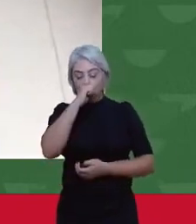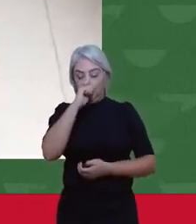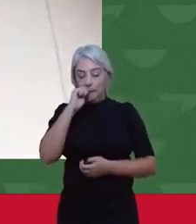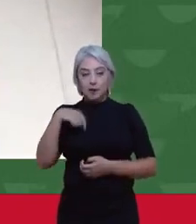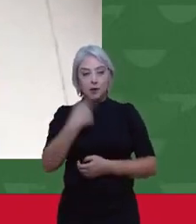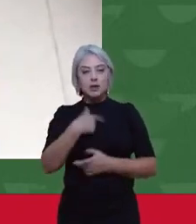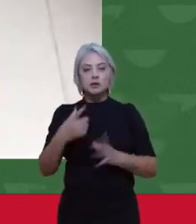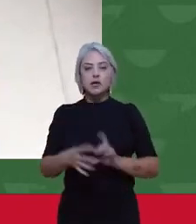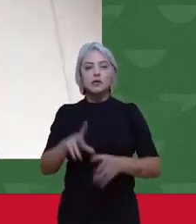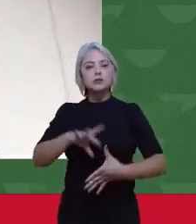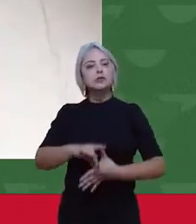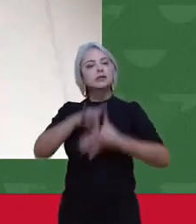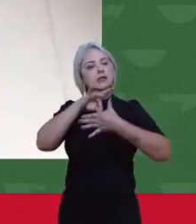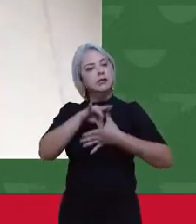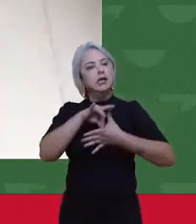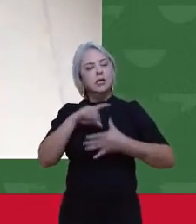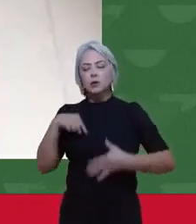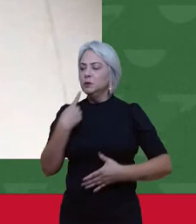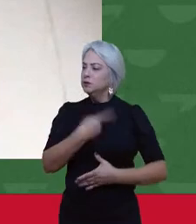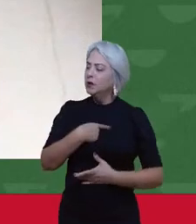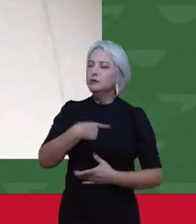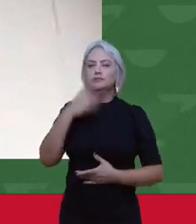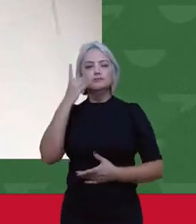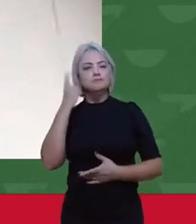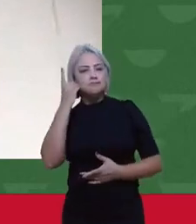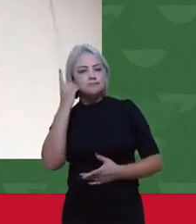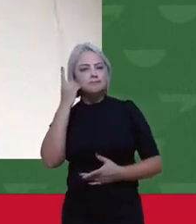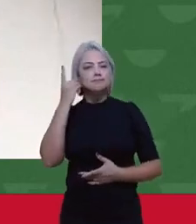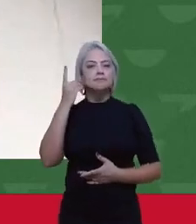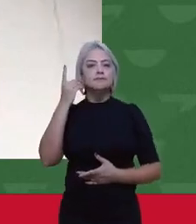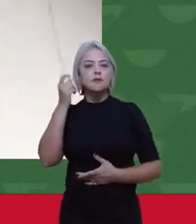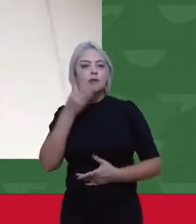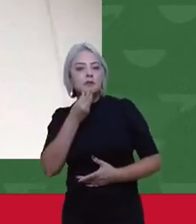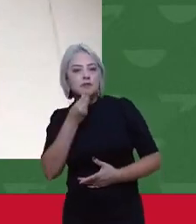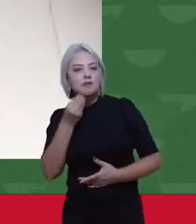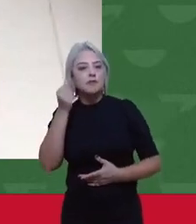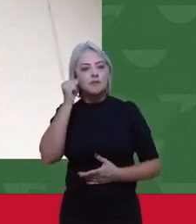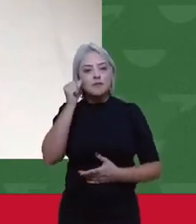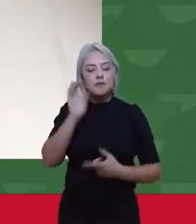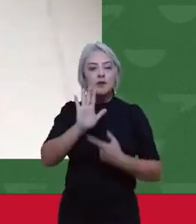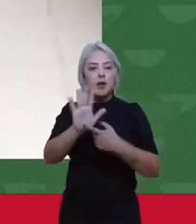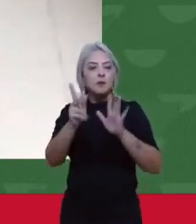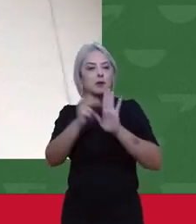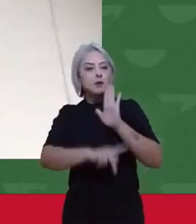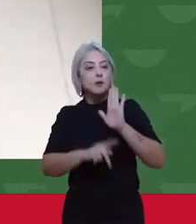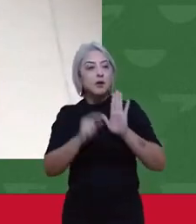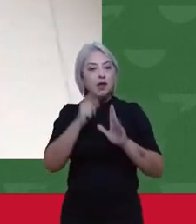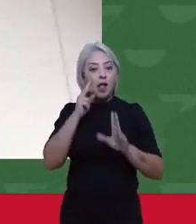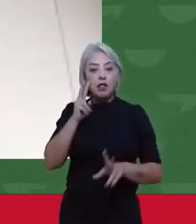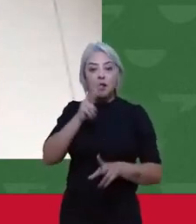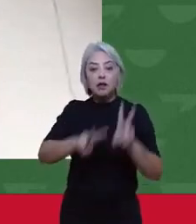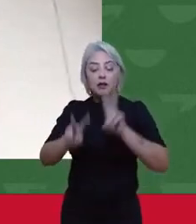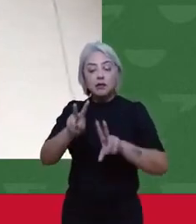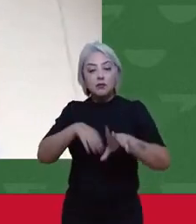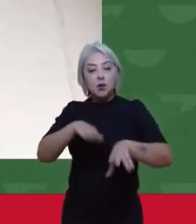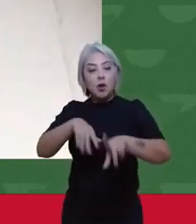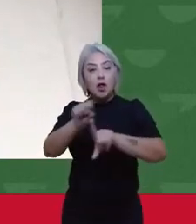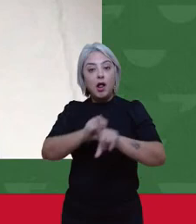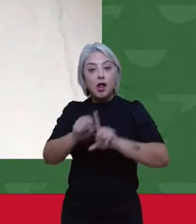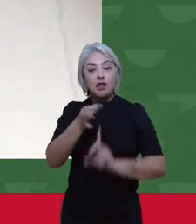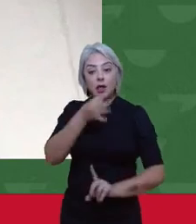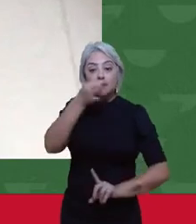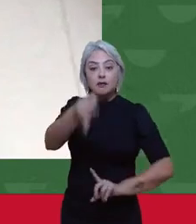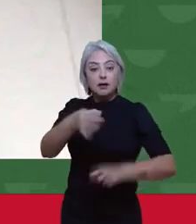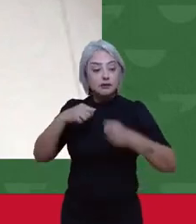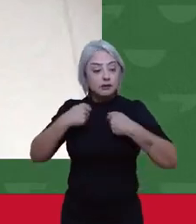com as nossas lideranças, com as nossas deputadas, deputados, que apresentam o projeto a partir do olhar do movimento social, a partir